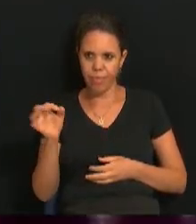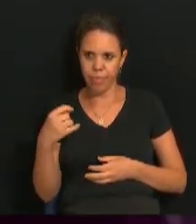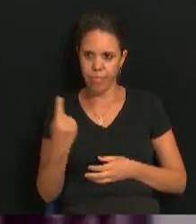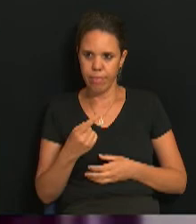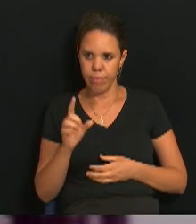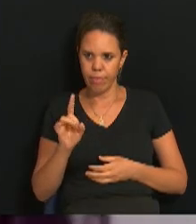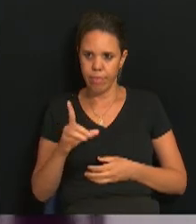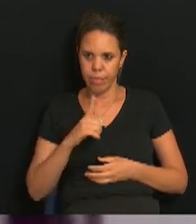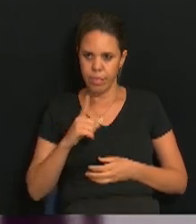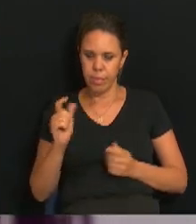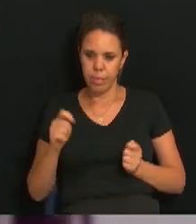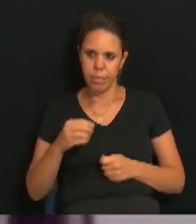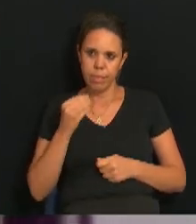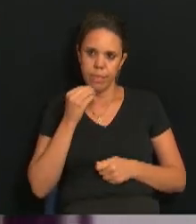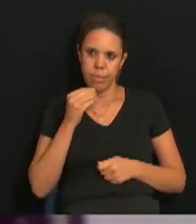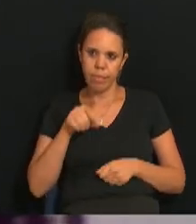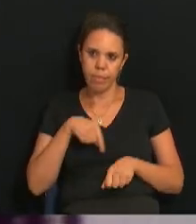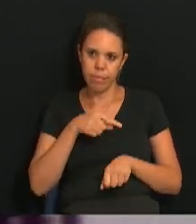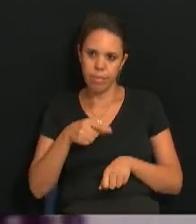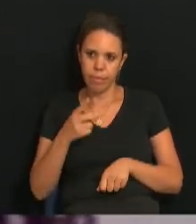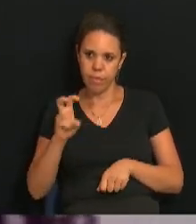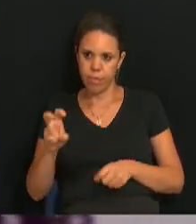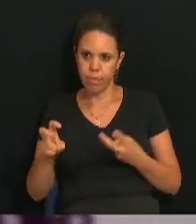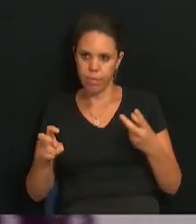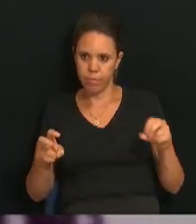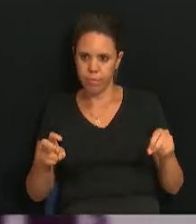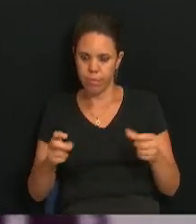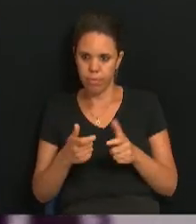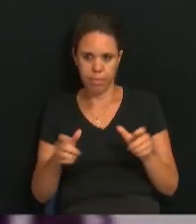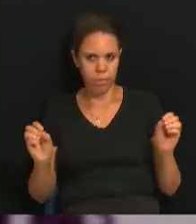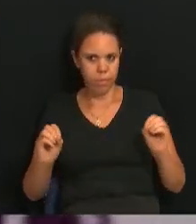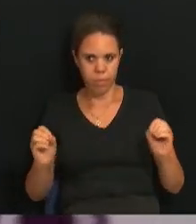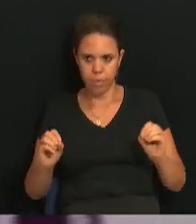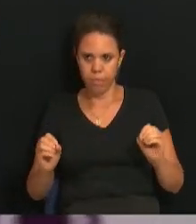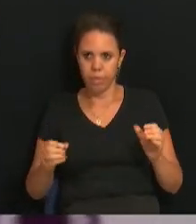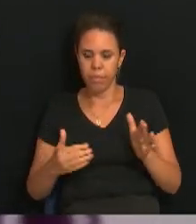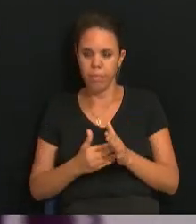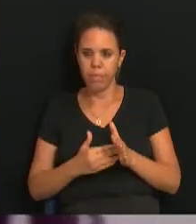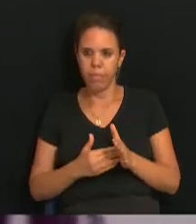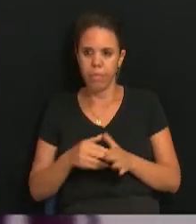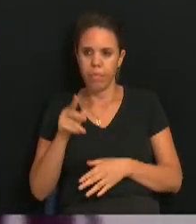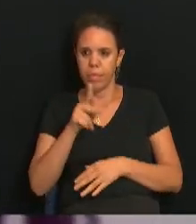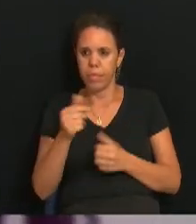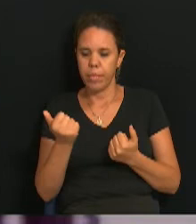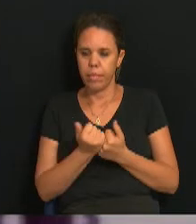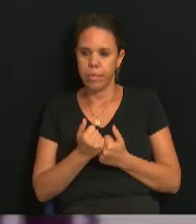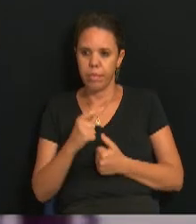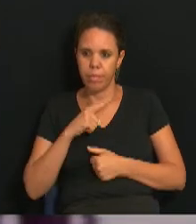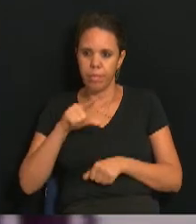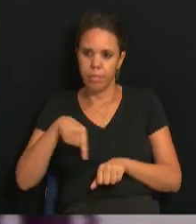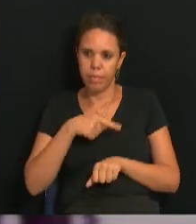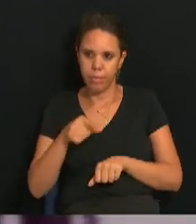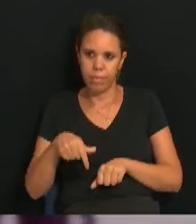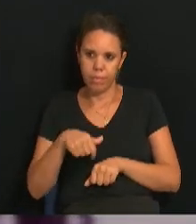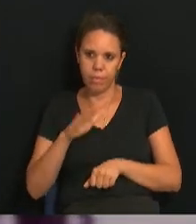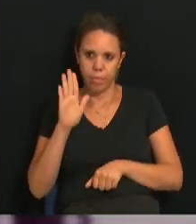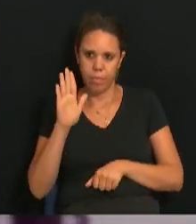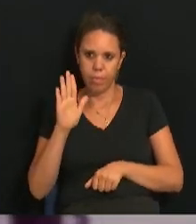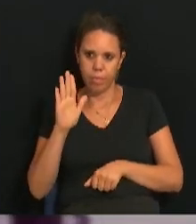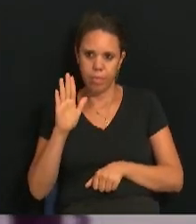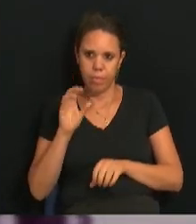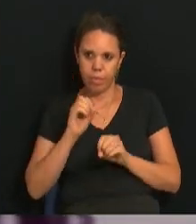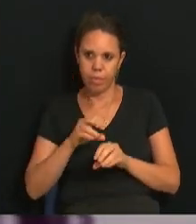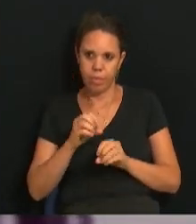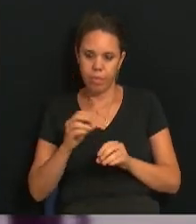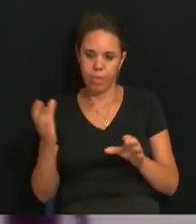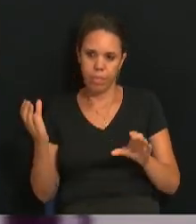a possibilidade de jornada 15 e 20, sem ampliação. O professor adjunto ele tem a sua jornada ampliada na educação